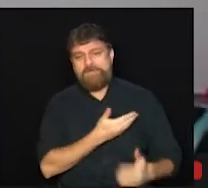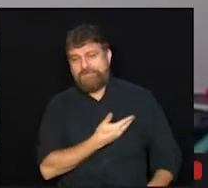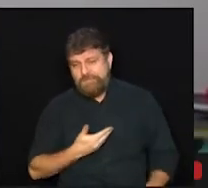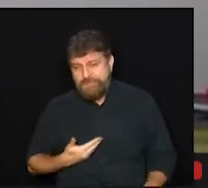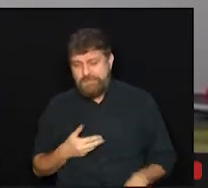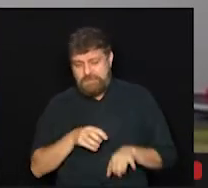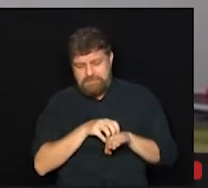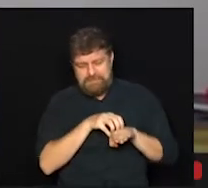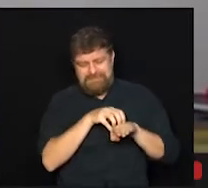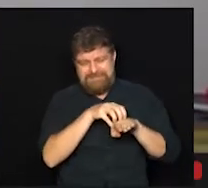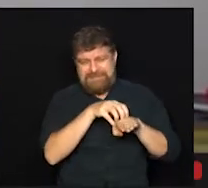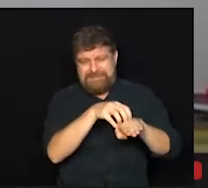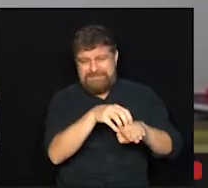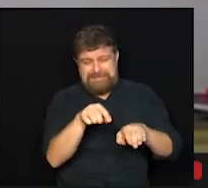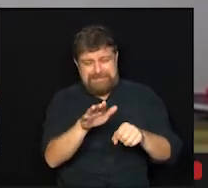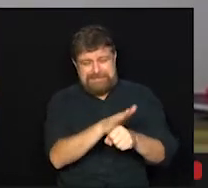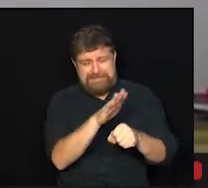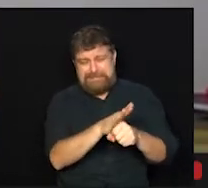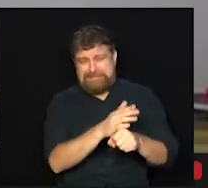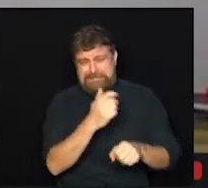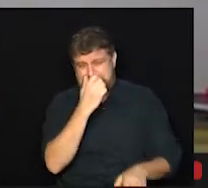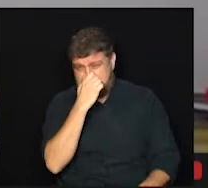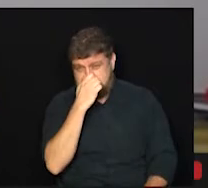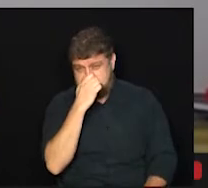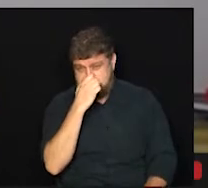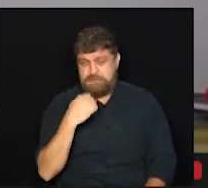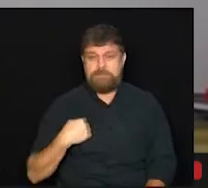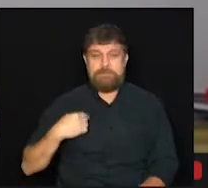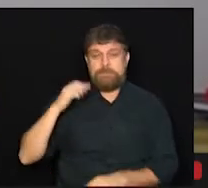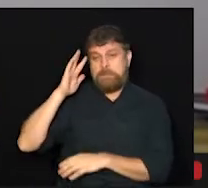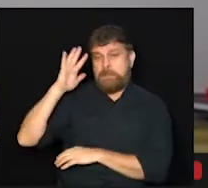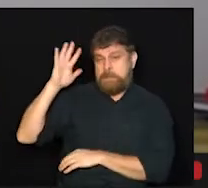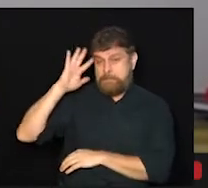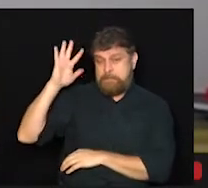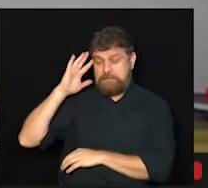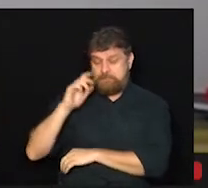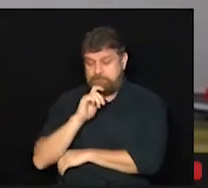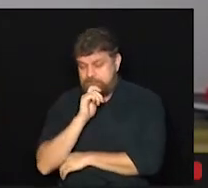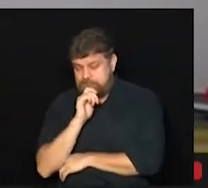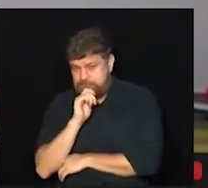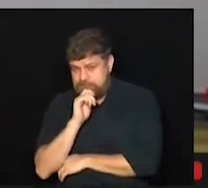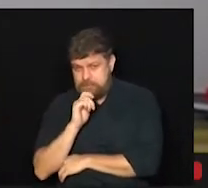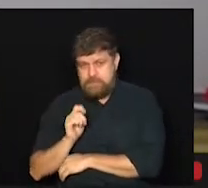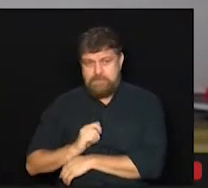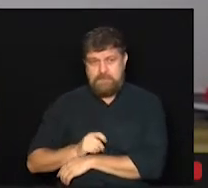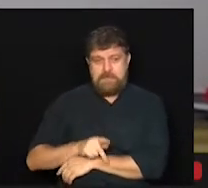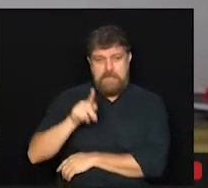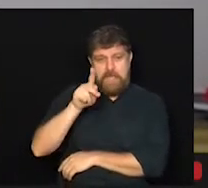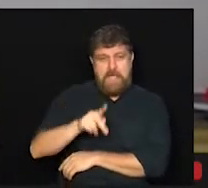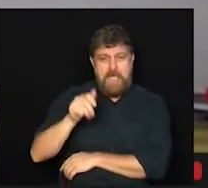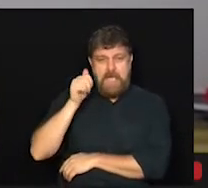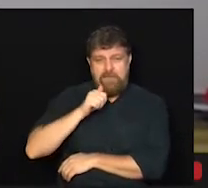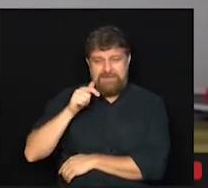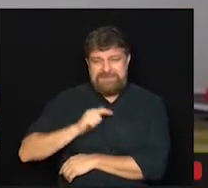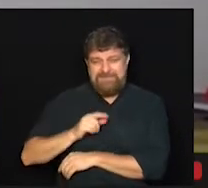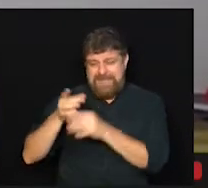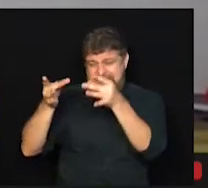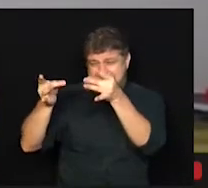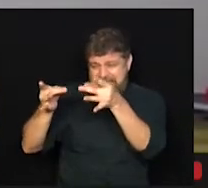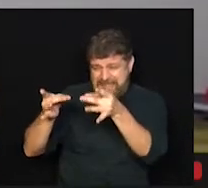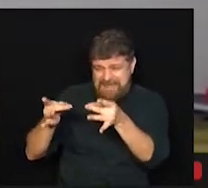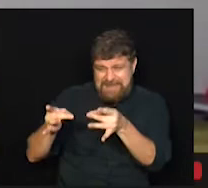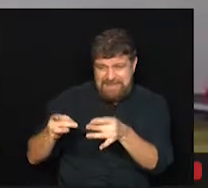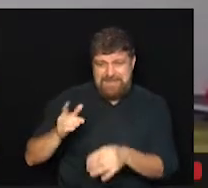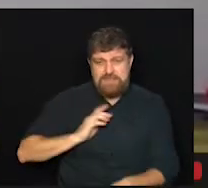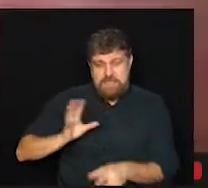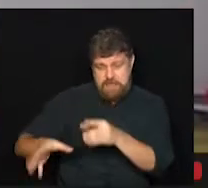mais. Penso que é uma questão que, se a professora tiver mais algum detalhe, além do que já